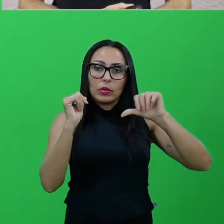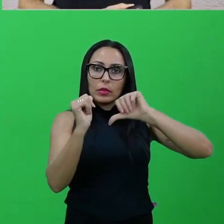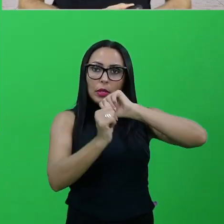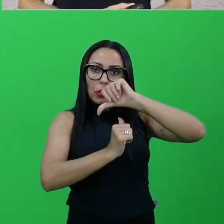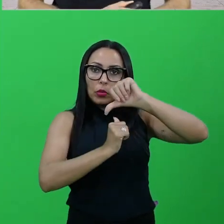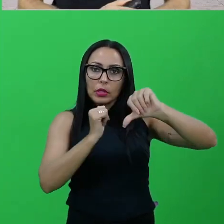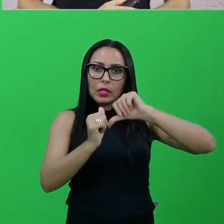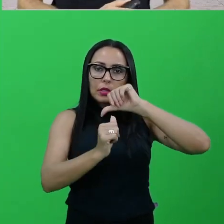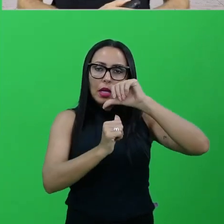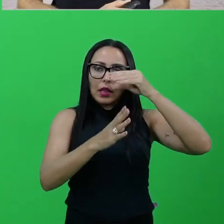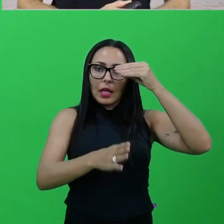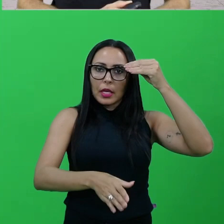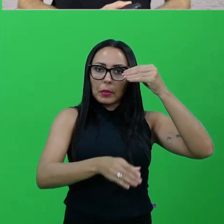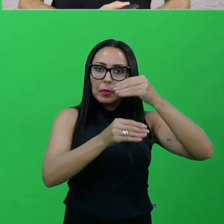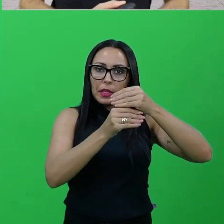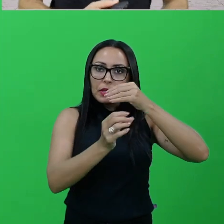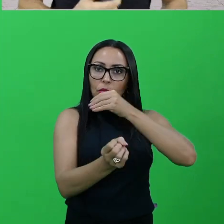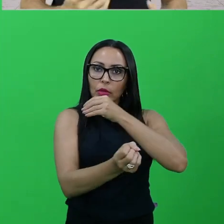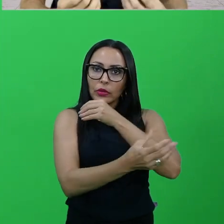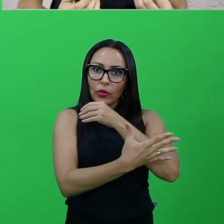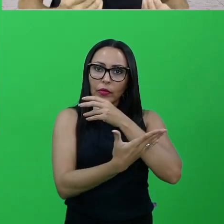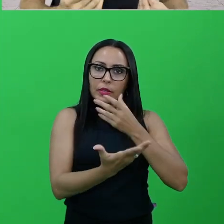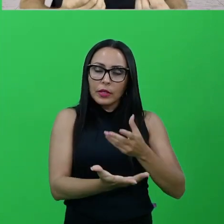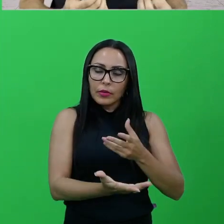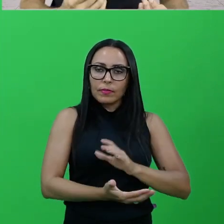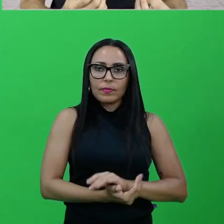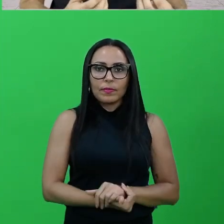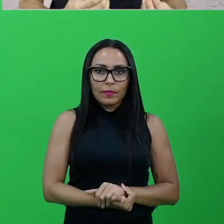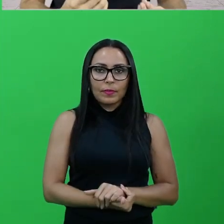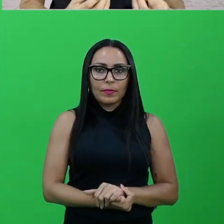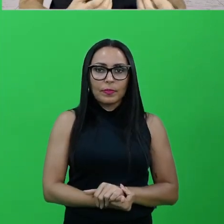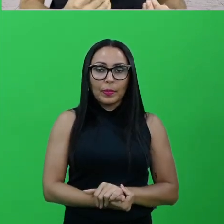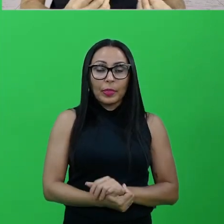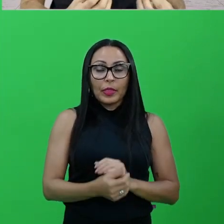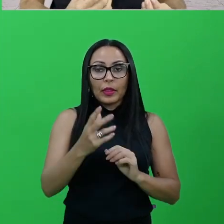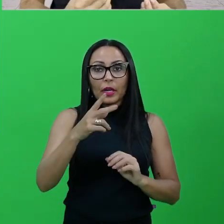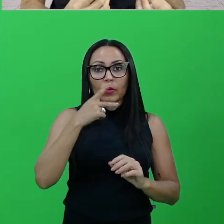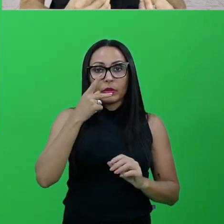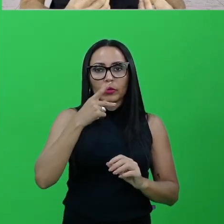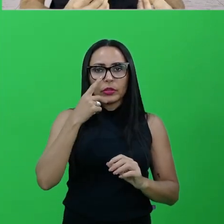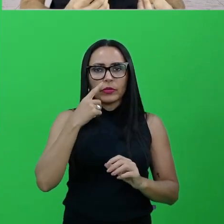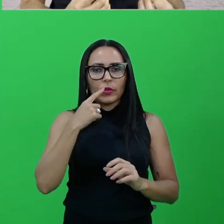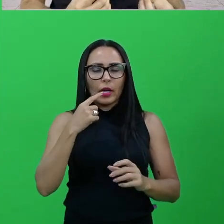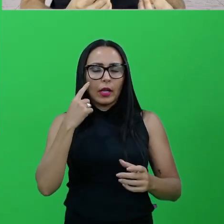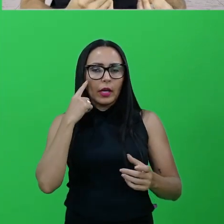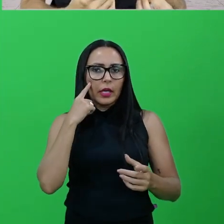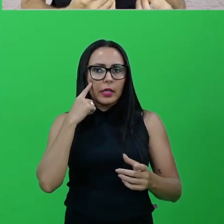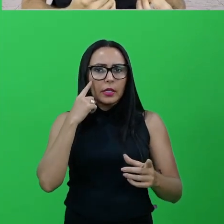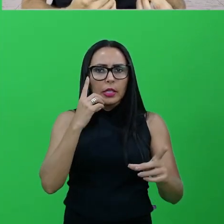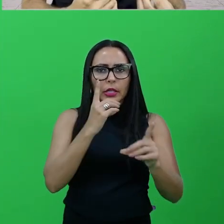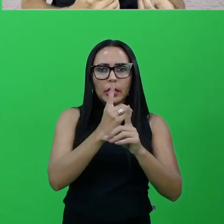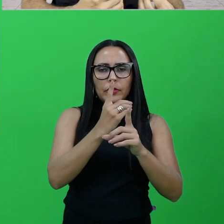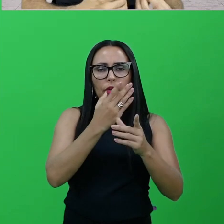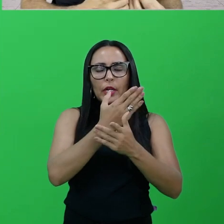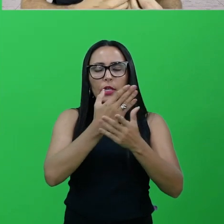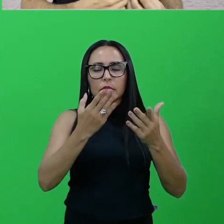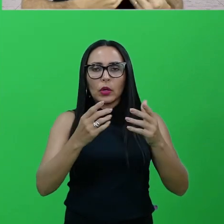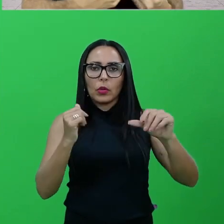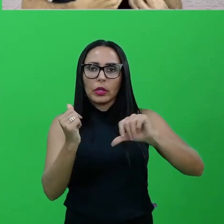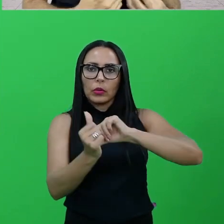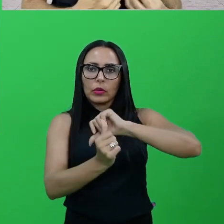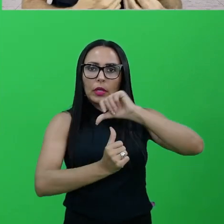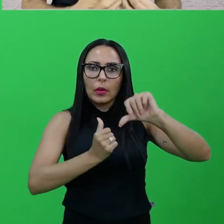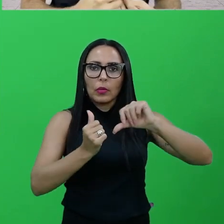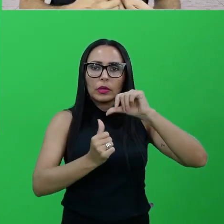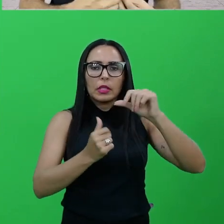da implementação da inovação. E aí, quando se fala em identificação de nível de mudança, a gente se aproxima,